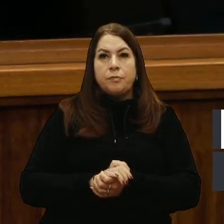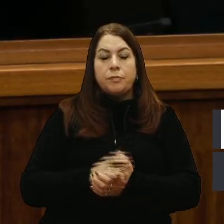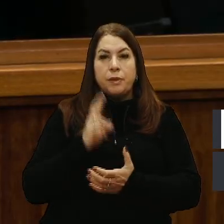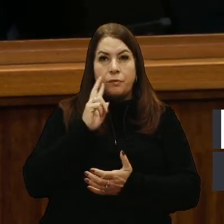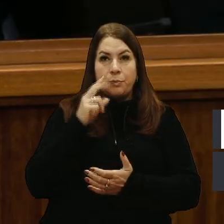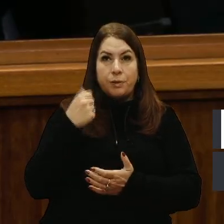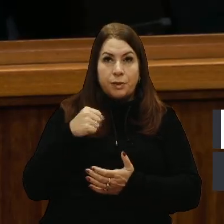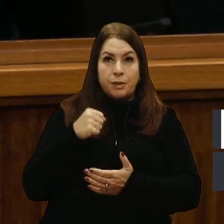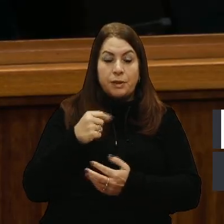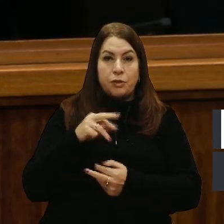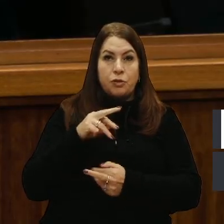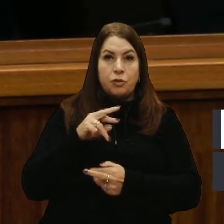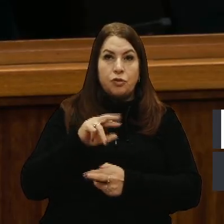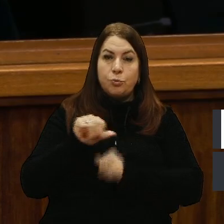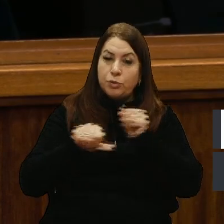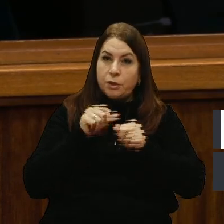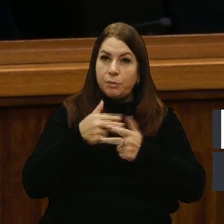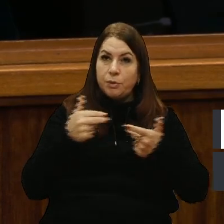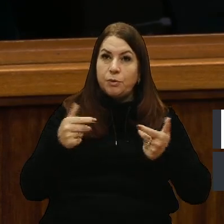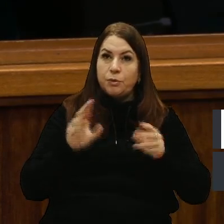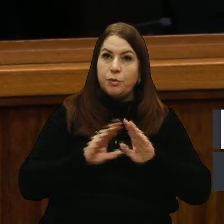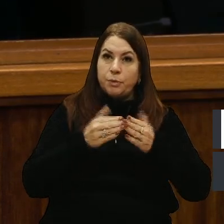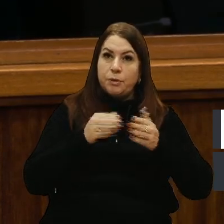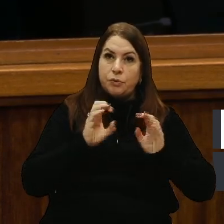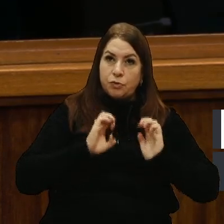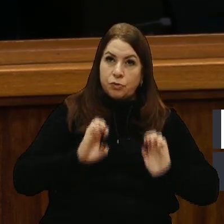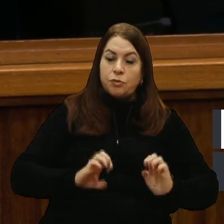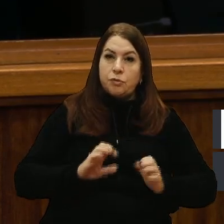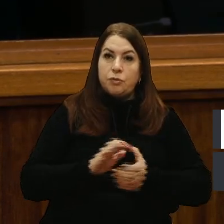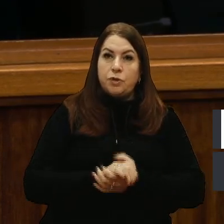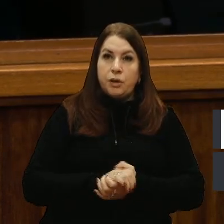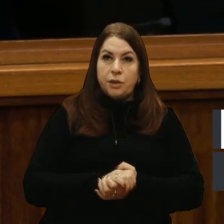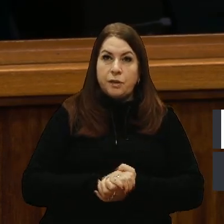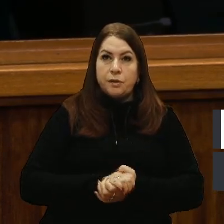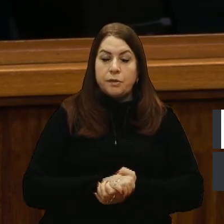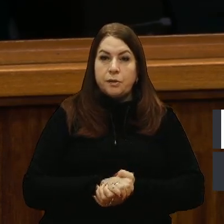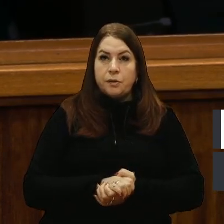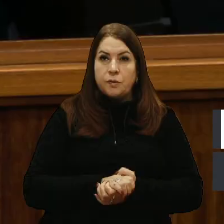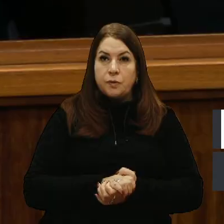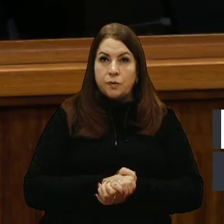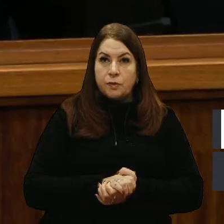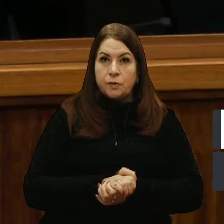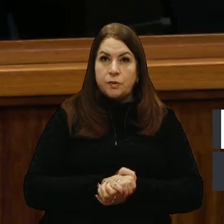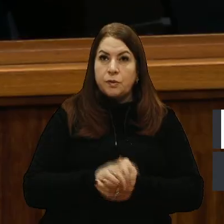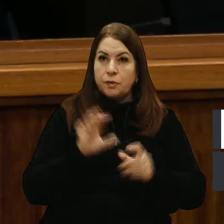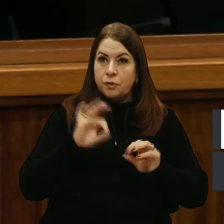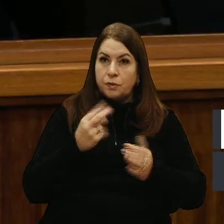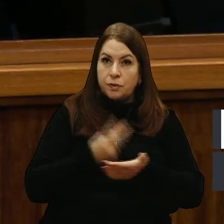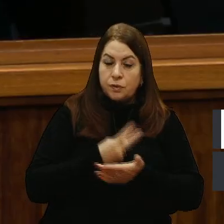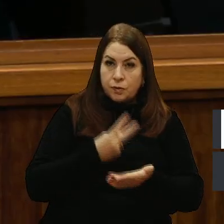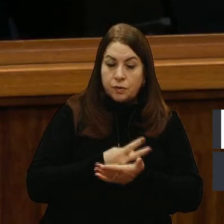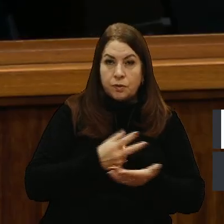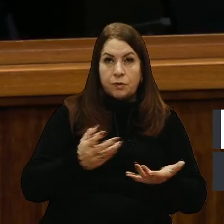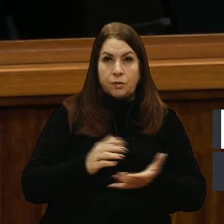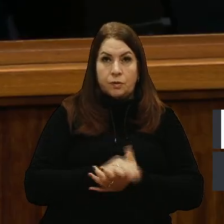de mudar várias coisas da Comissão de Éticas que estão inadequadas.